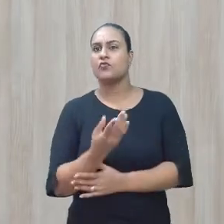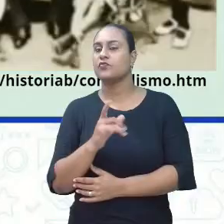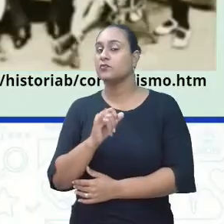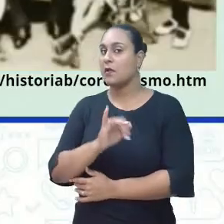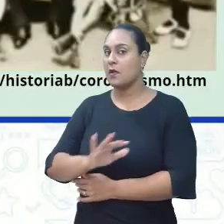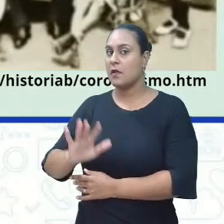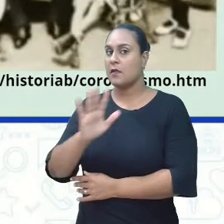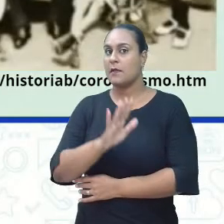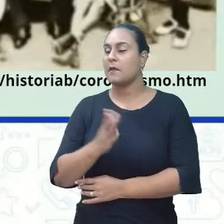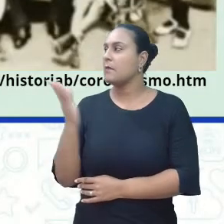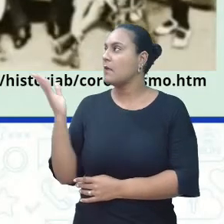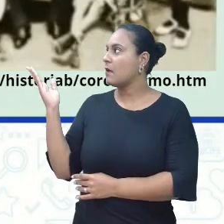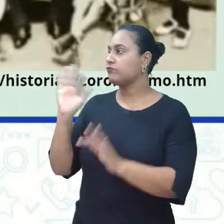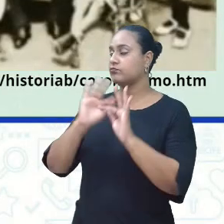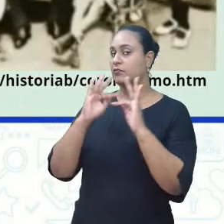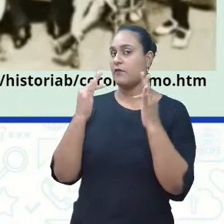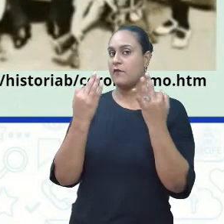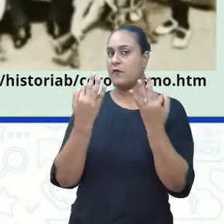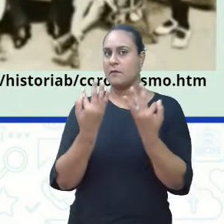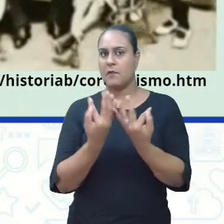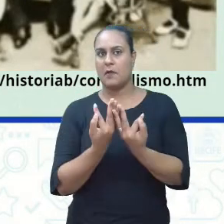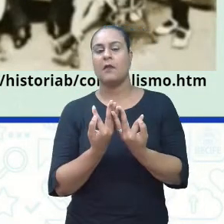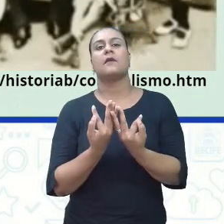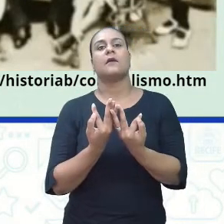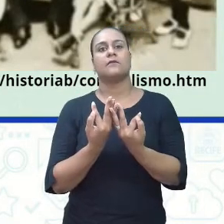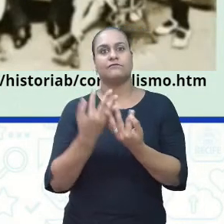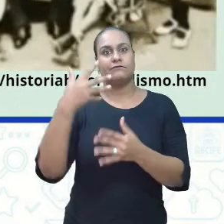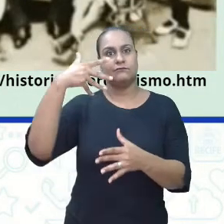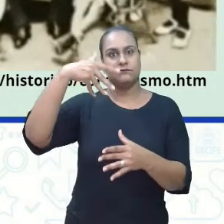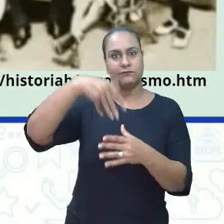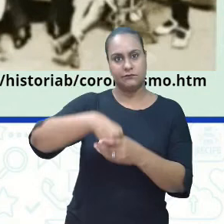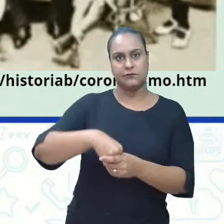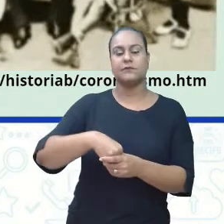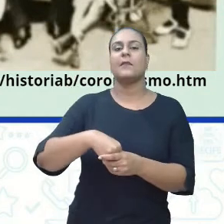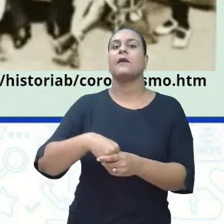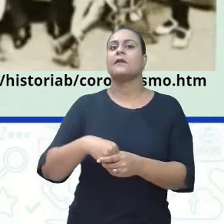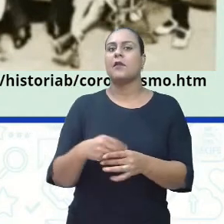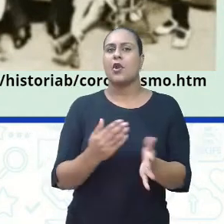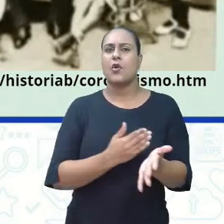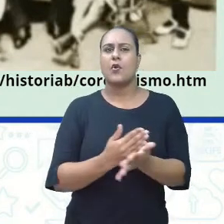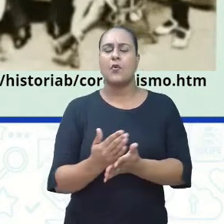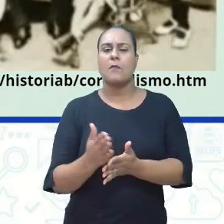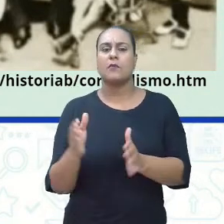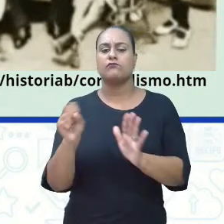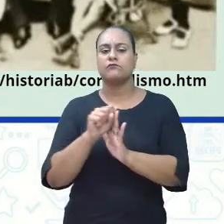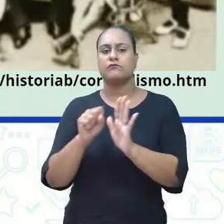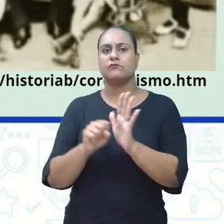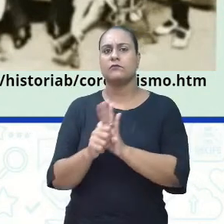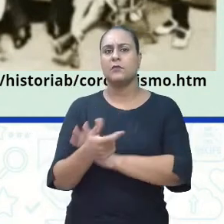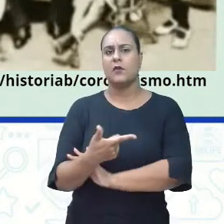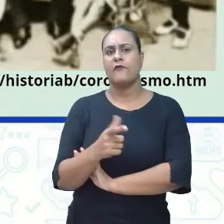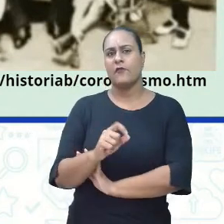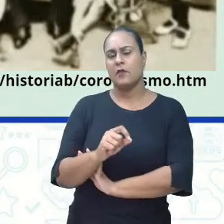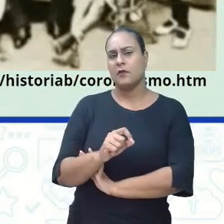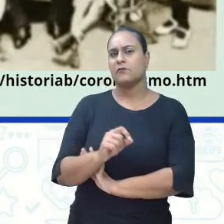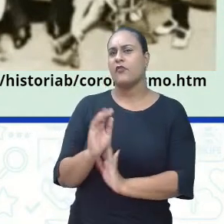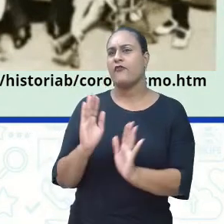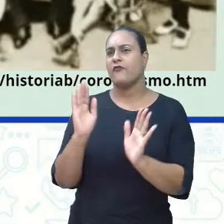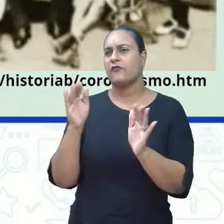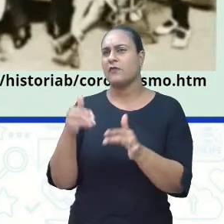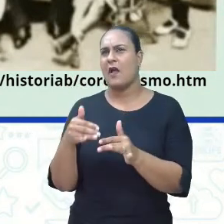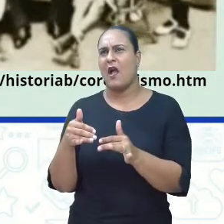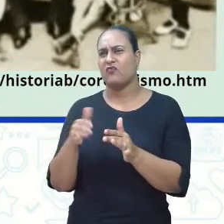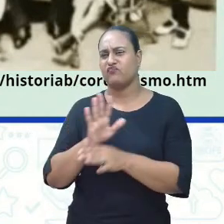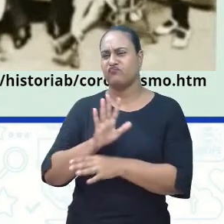que trata aí uma família e seus agregados, tá certo? É uma imagem do começo do século XX, ela não está muito focada, né? Uma imagem de muita